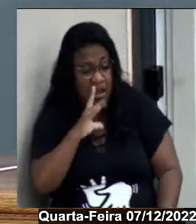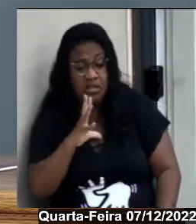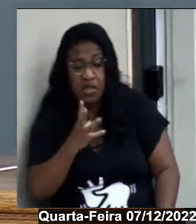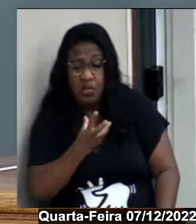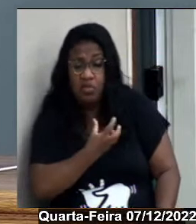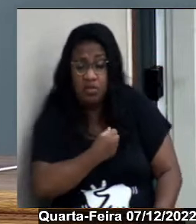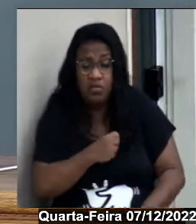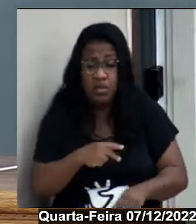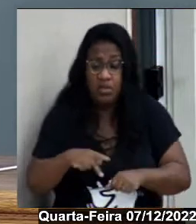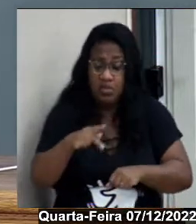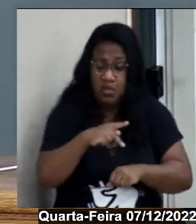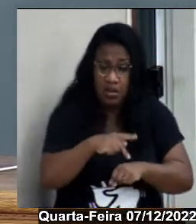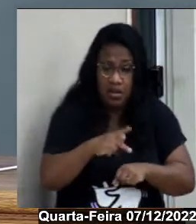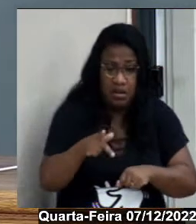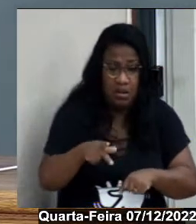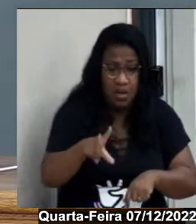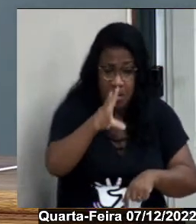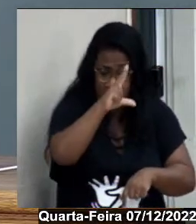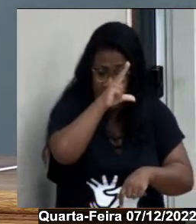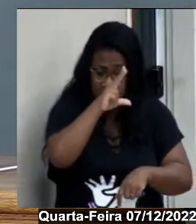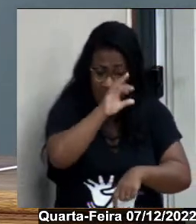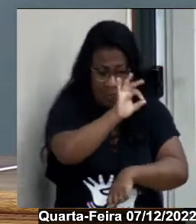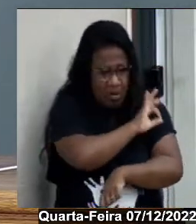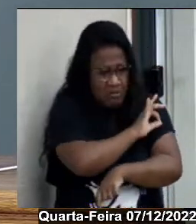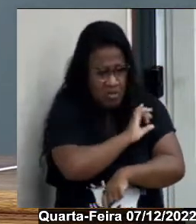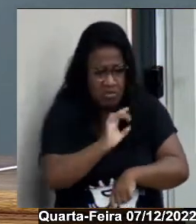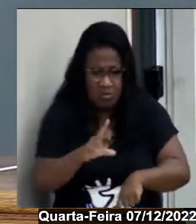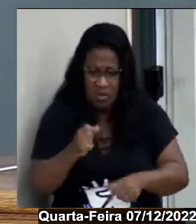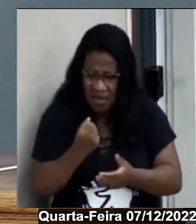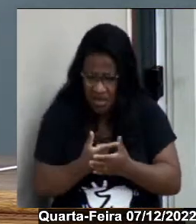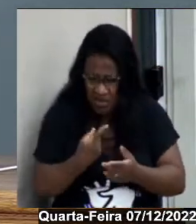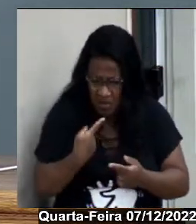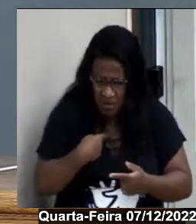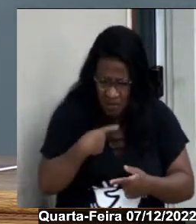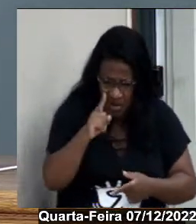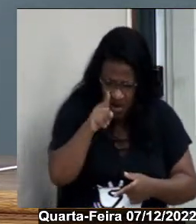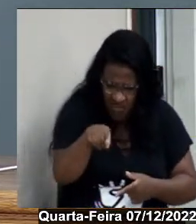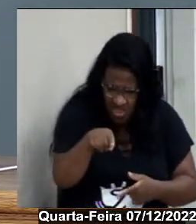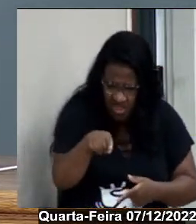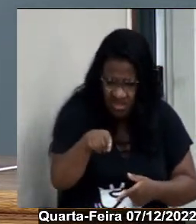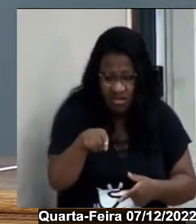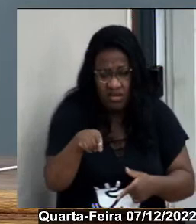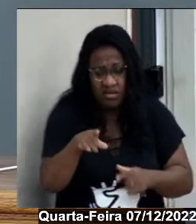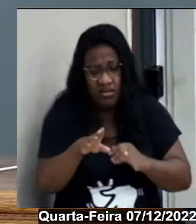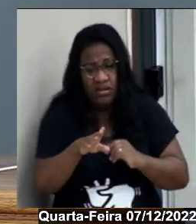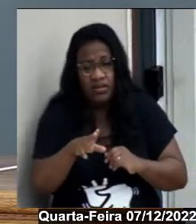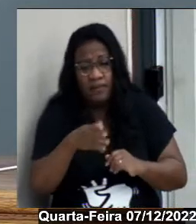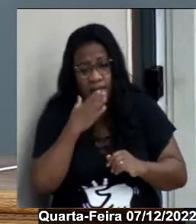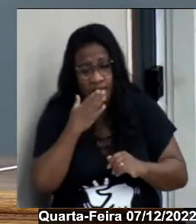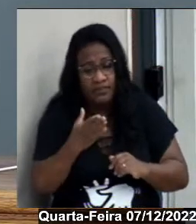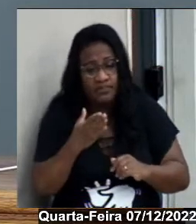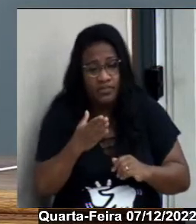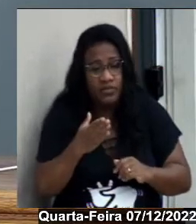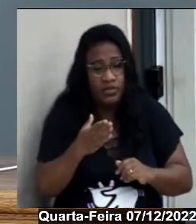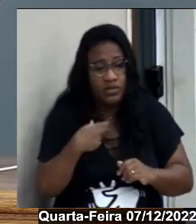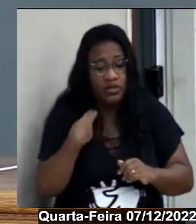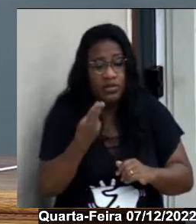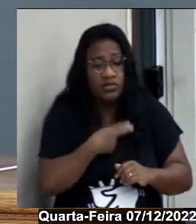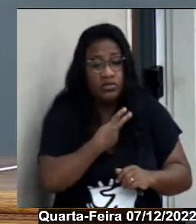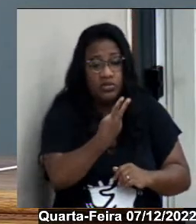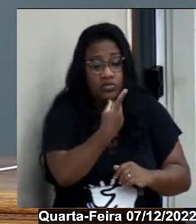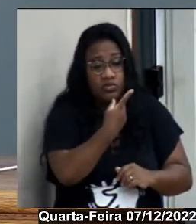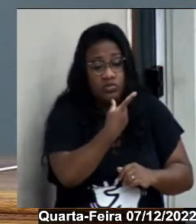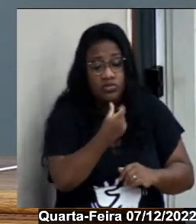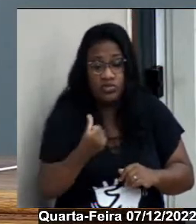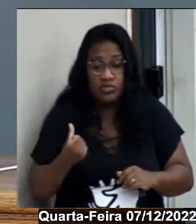tudo que está acontecendo na cidade é o senhor. O prefeito só está pagando por causa do vereador. Por causa do senhor, pelo amor de Deus, temos 16